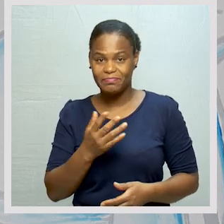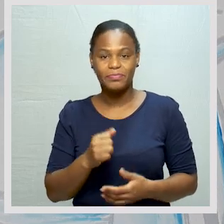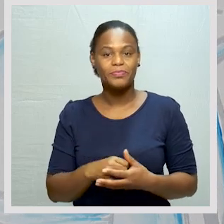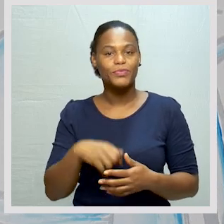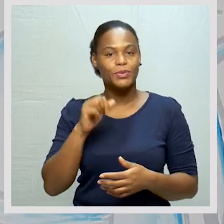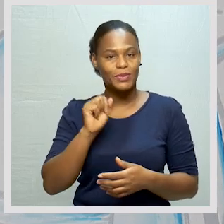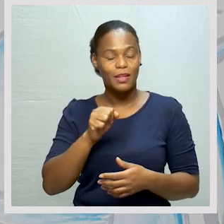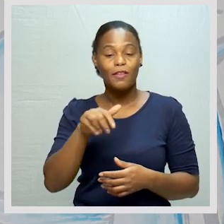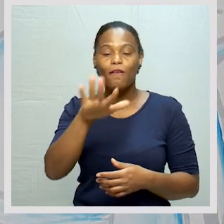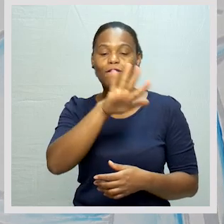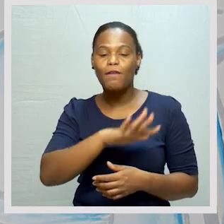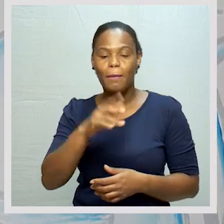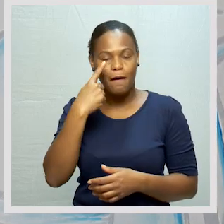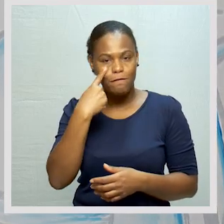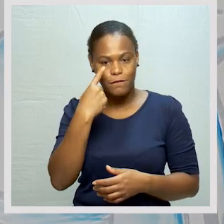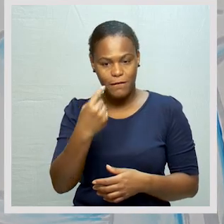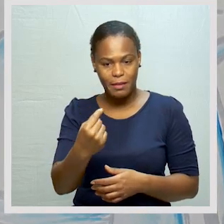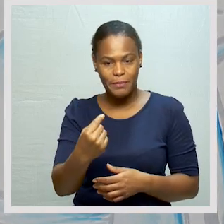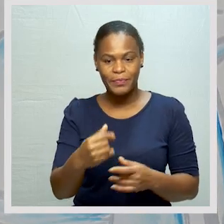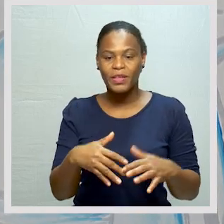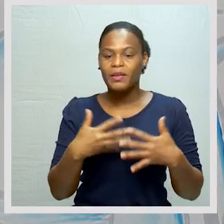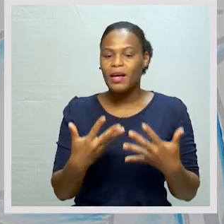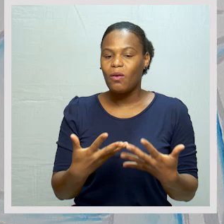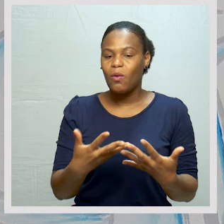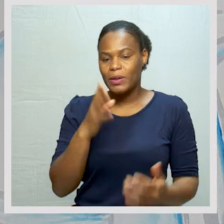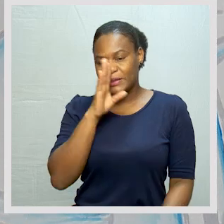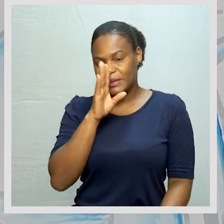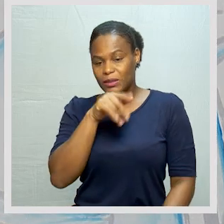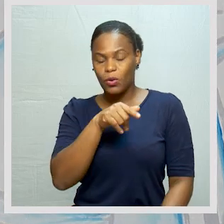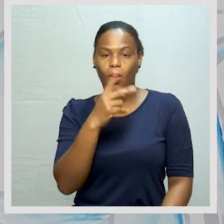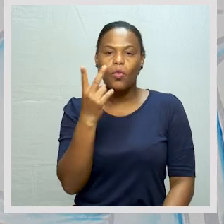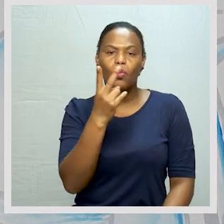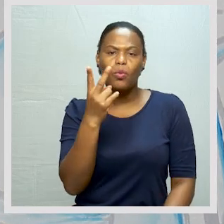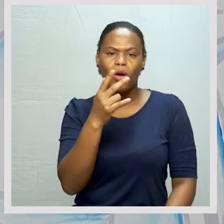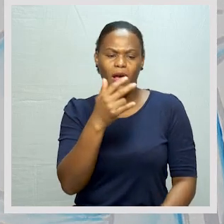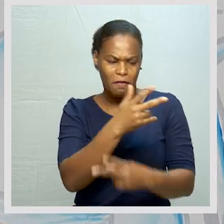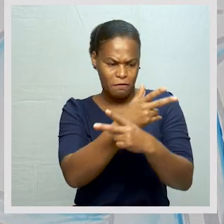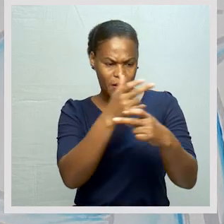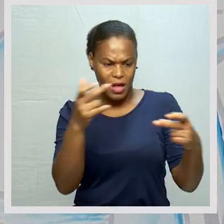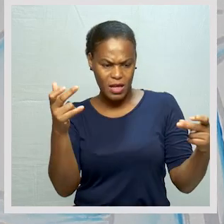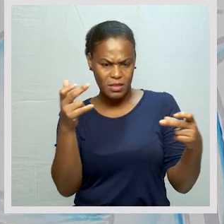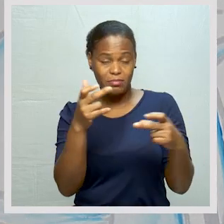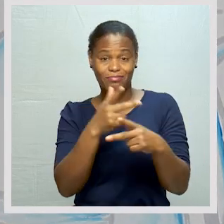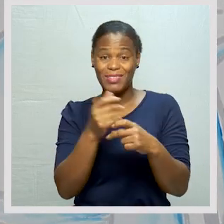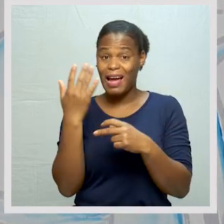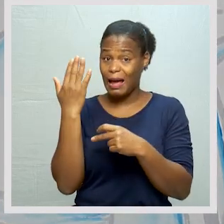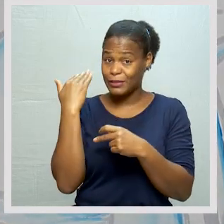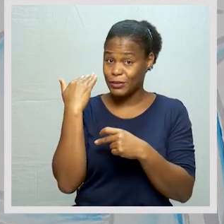Isso mesmo, são formas verbais. Agora, comparando com as duas frases que vimos